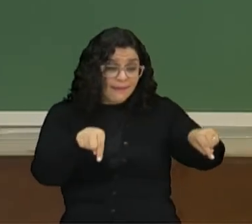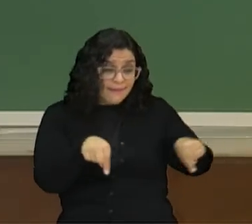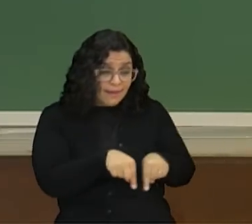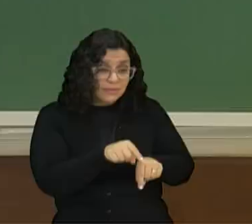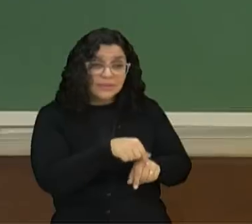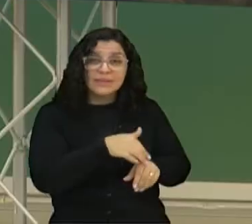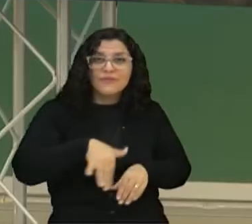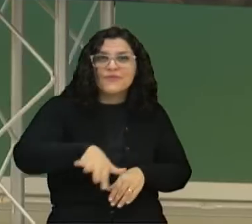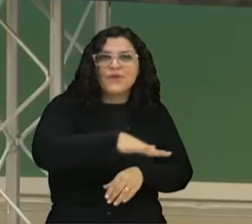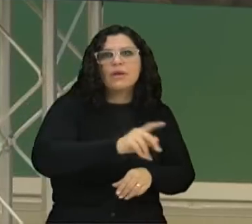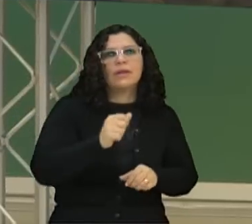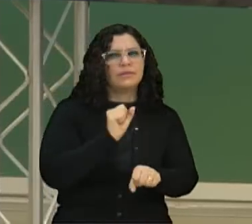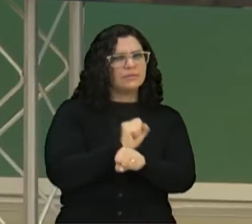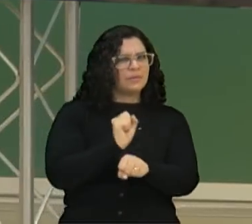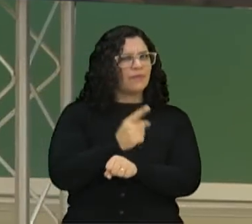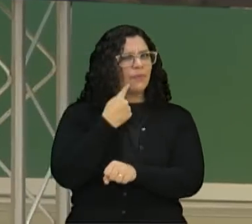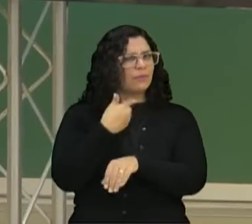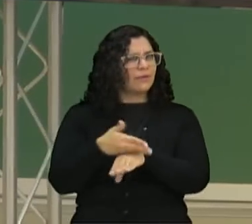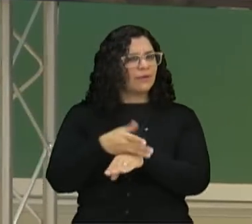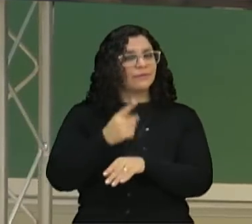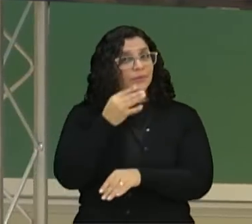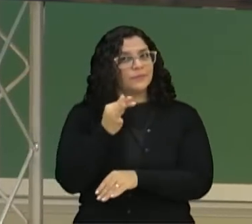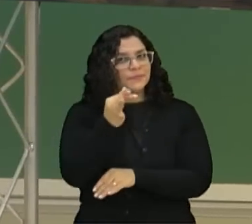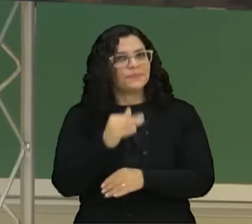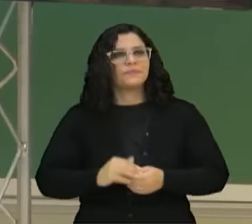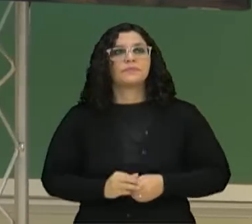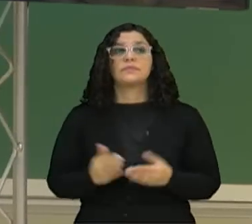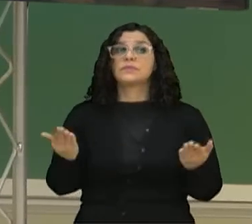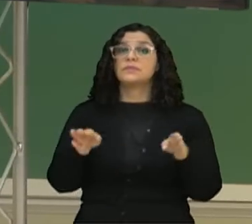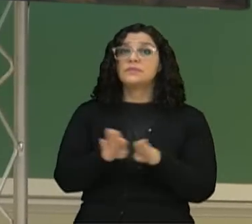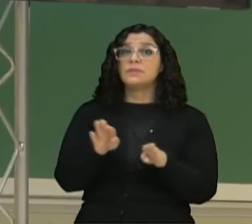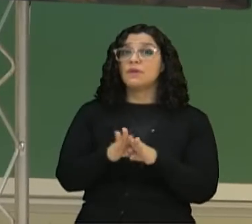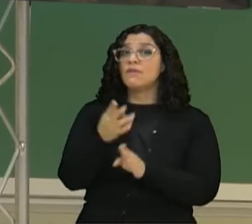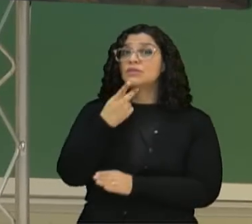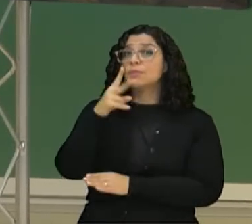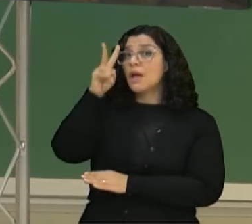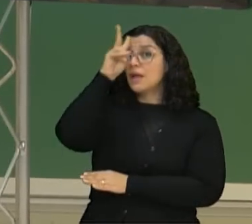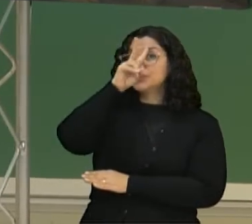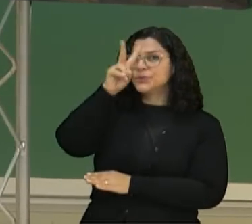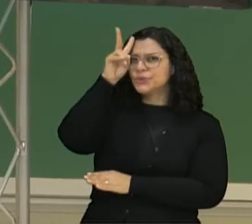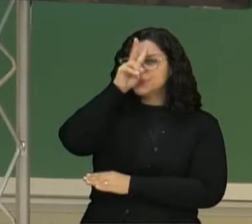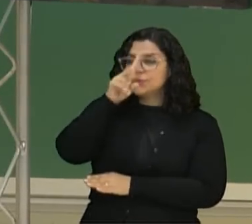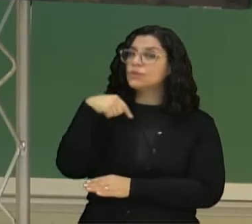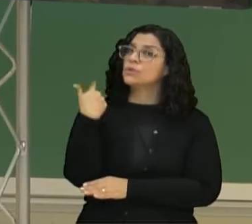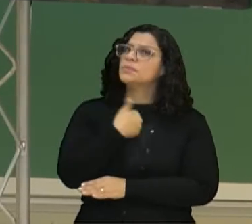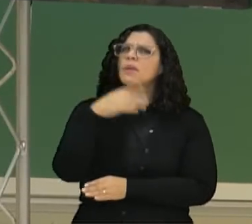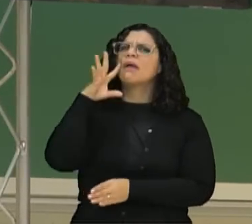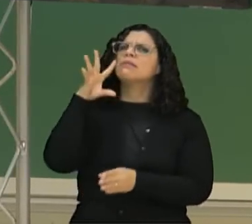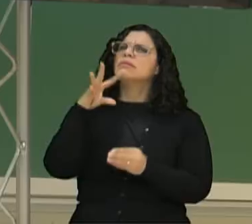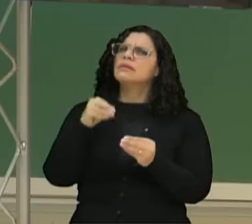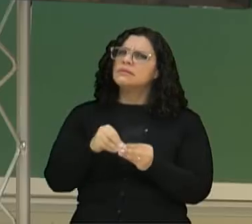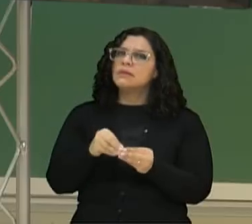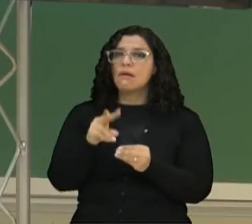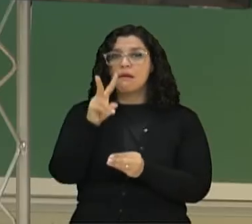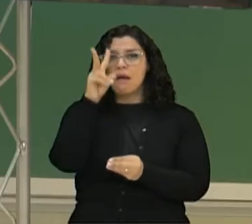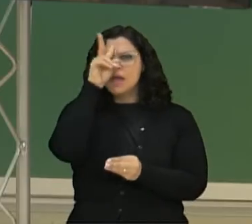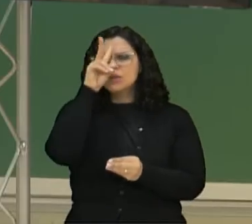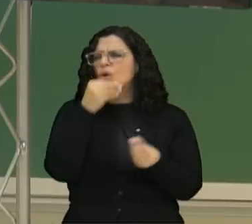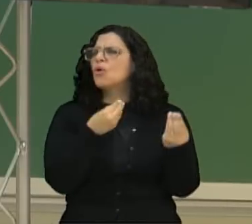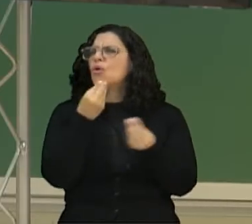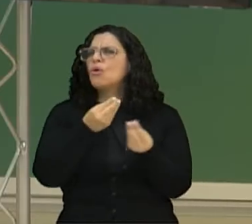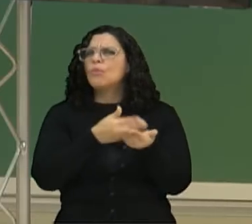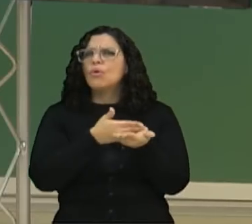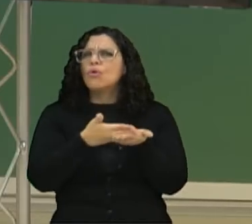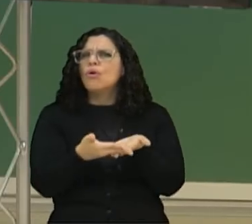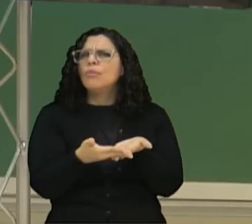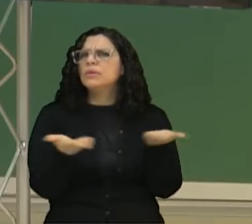vocês. Aguardem. Vamos adiante. Vamos falar um pouquinho da história, né? A gente sempre precisa entender um pouco da história, da onde que